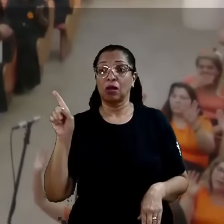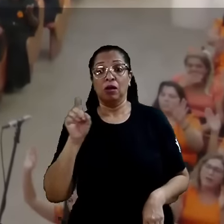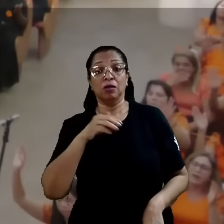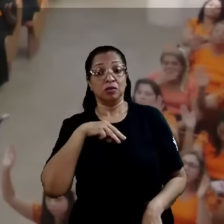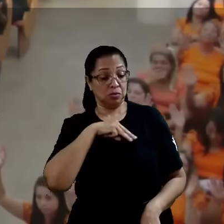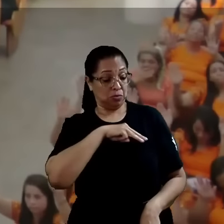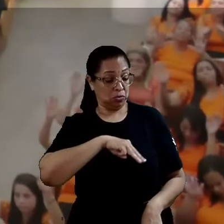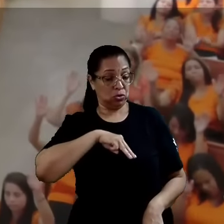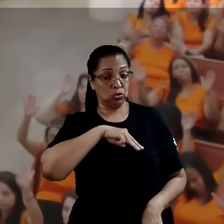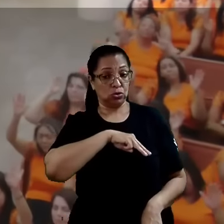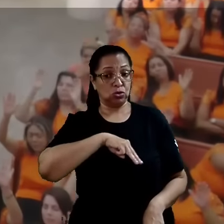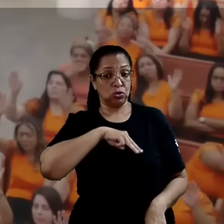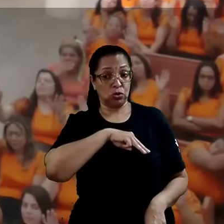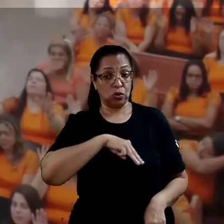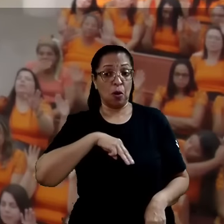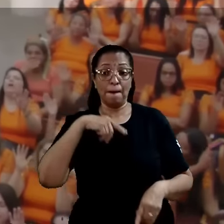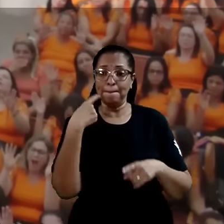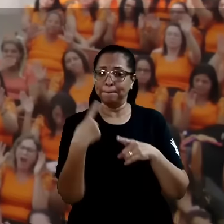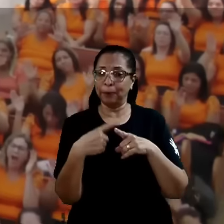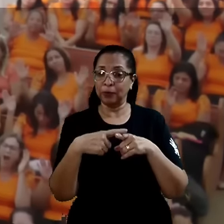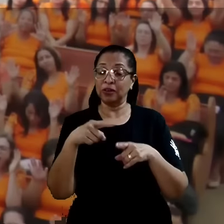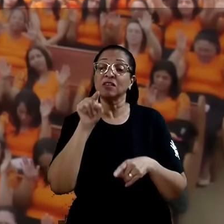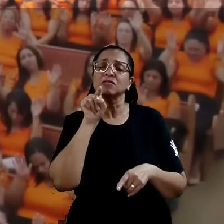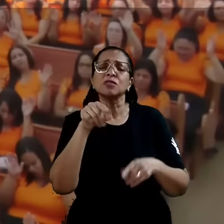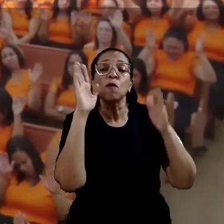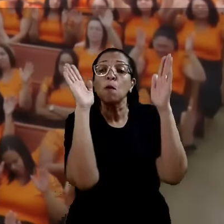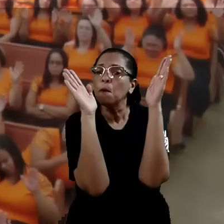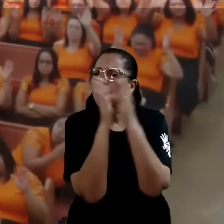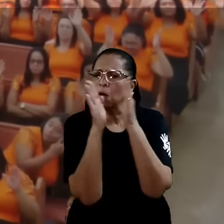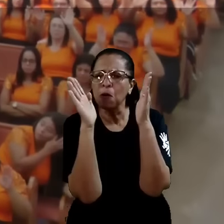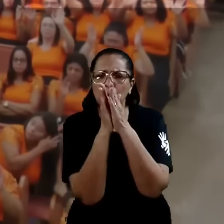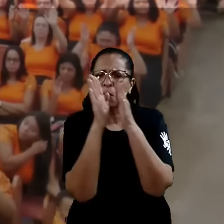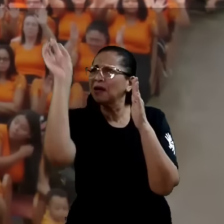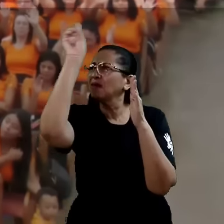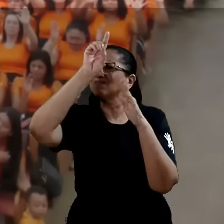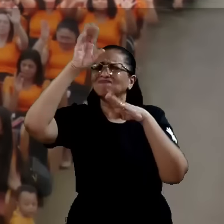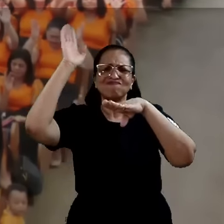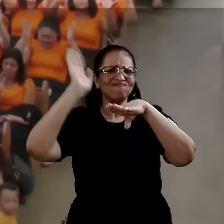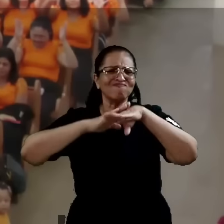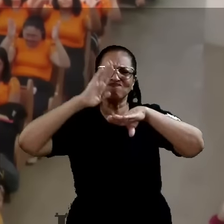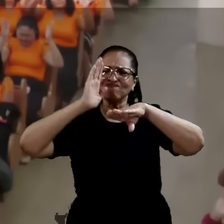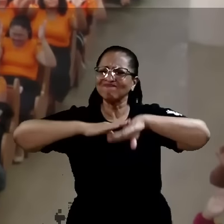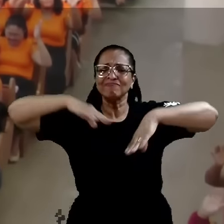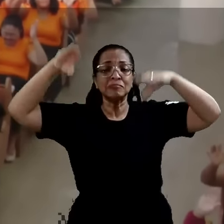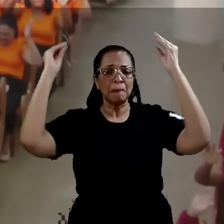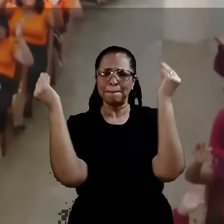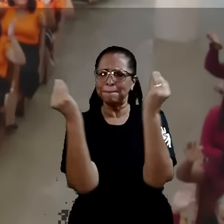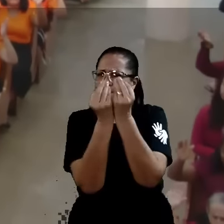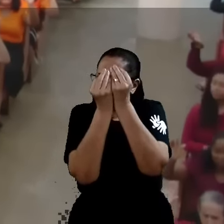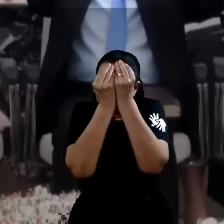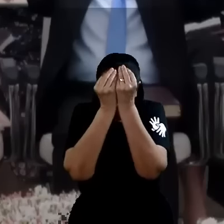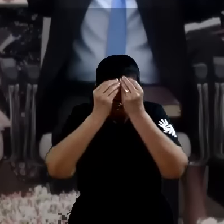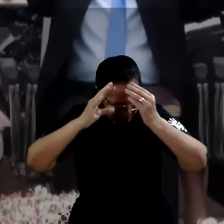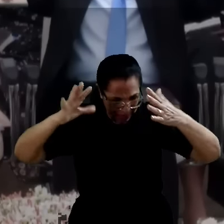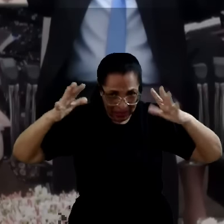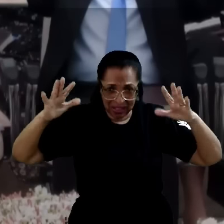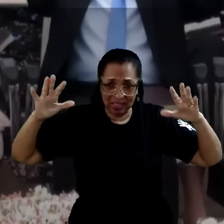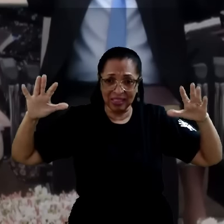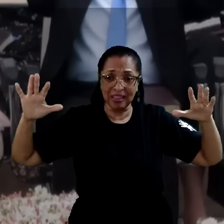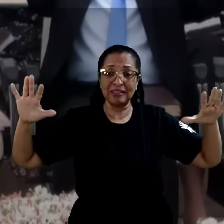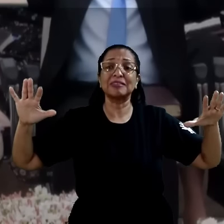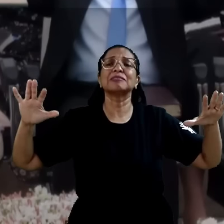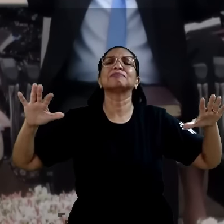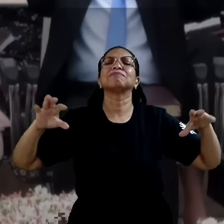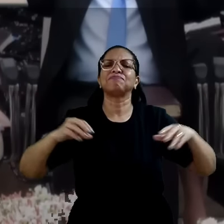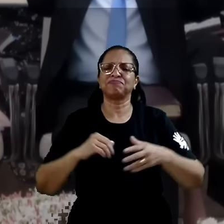os milagres falam Deus está dizendo Aonde você está aonde eu coloquei a planta do teu